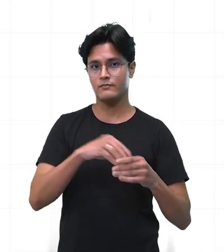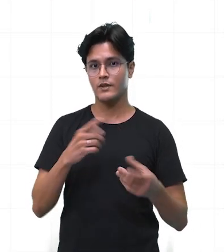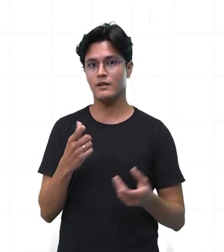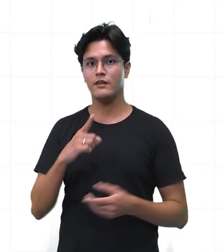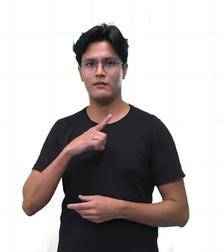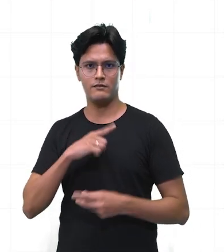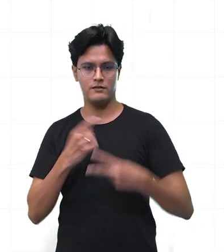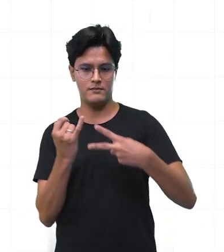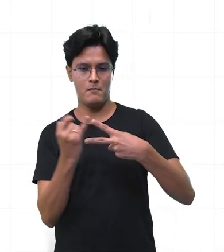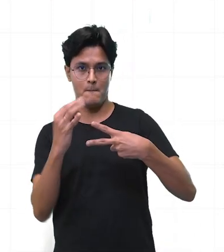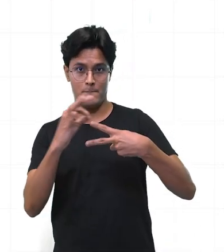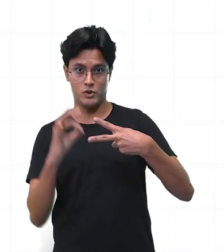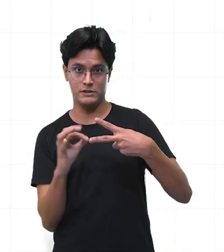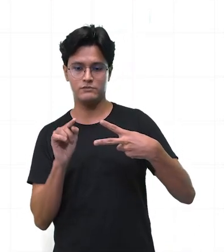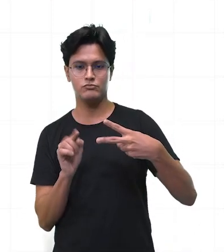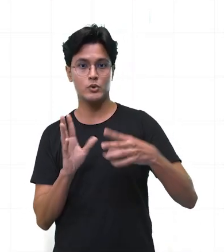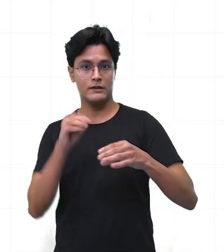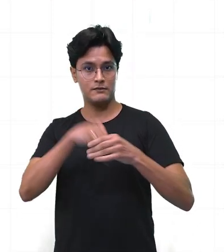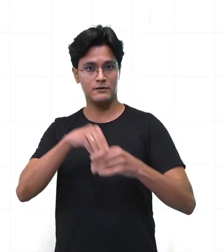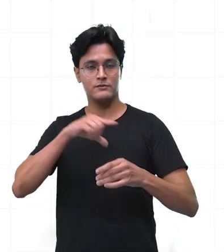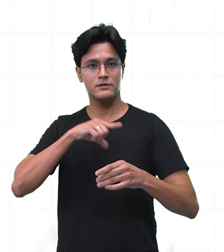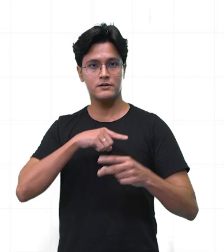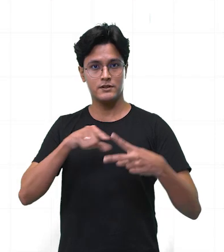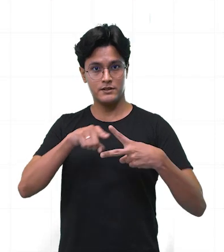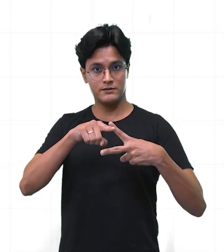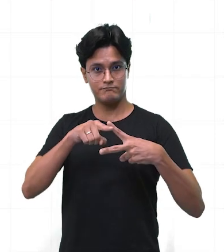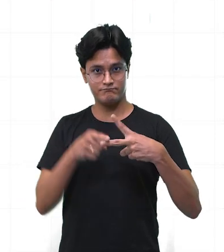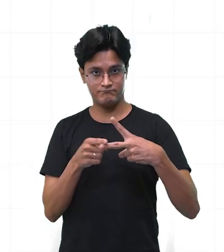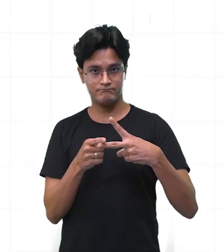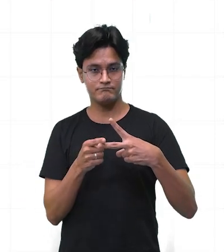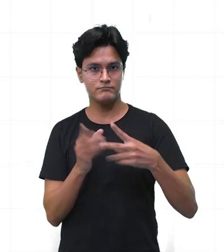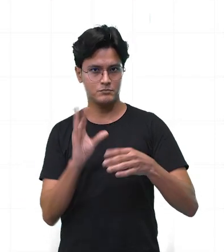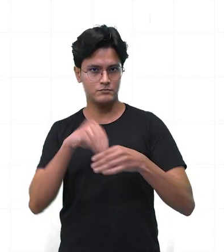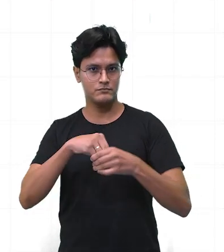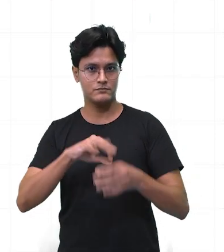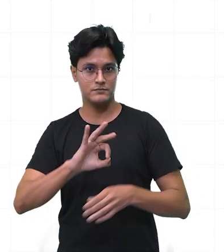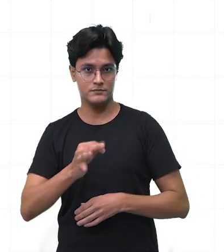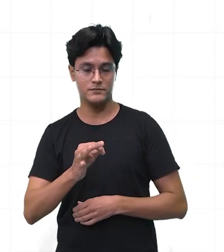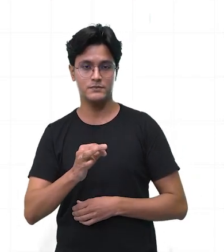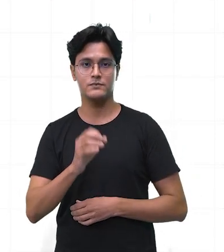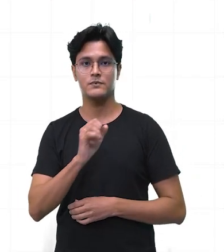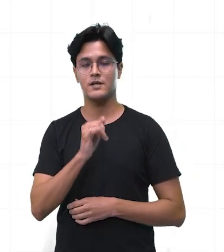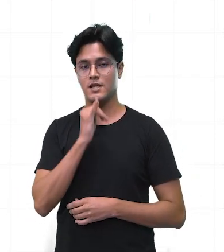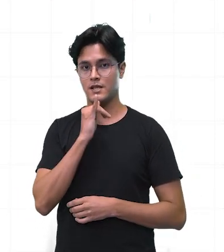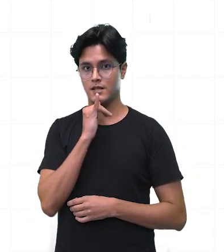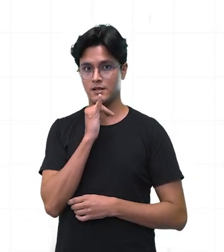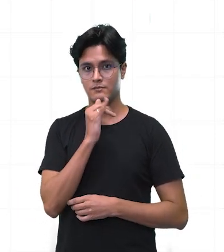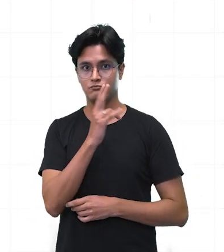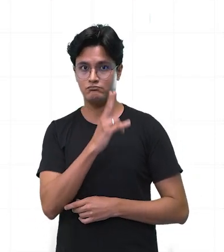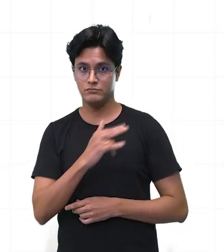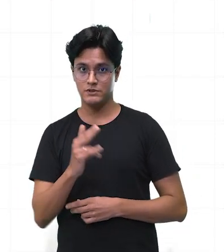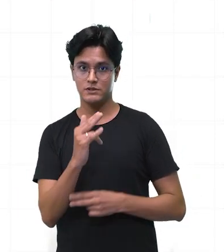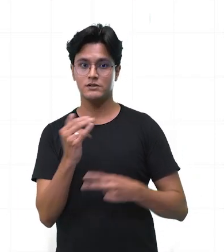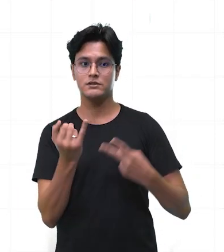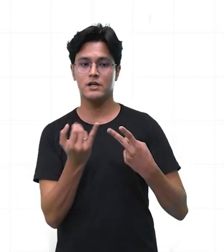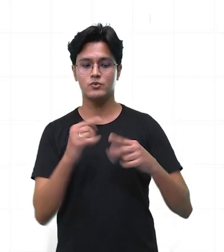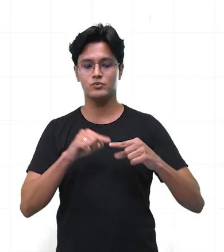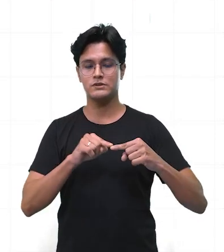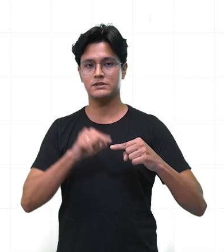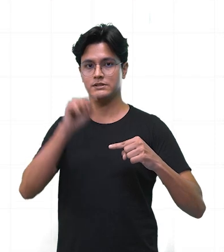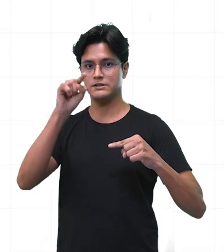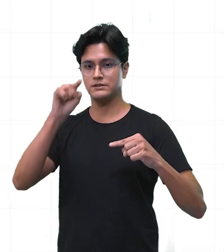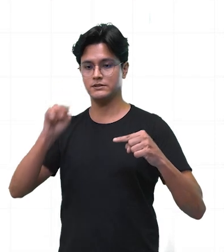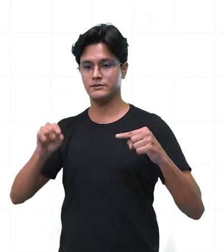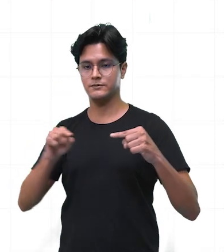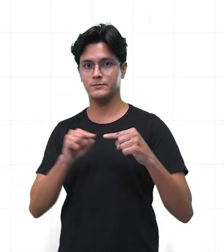próprio polígono. Por exemplo, se você desenhar um triângulo, os ângulos entre cada par de lados dentro dessa